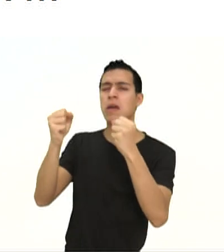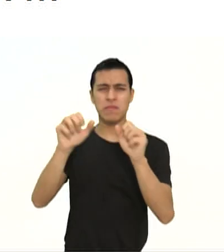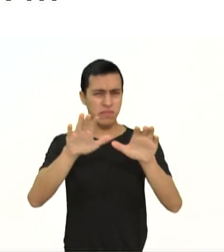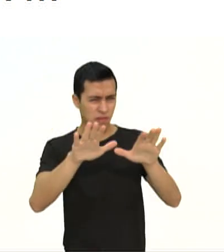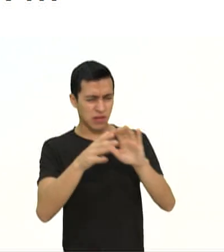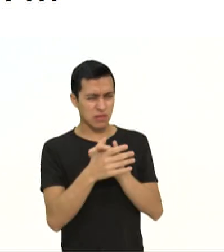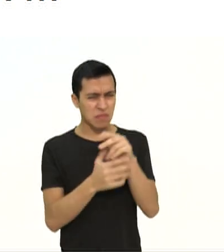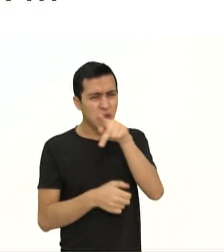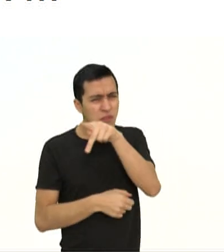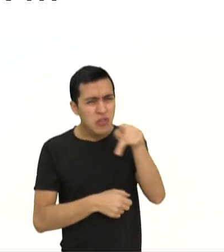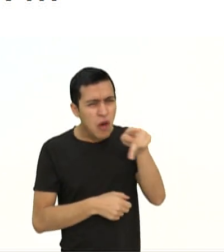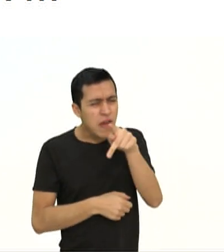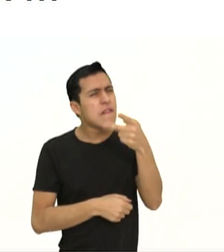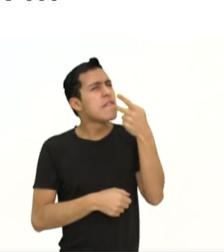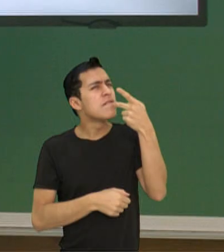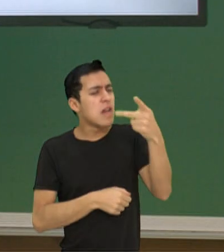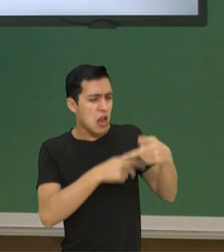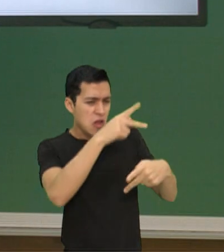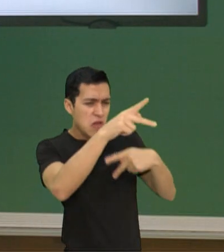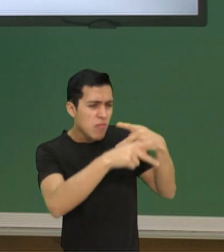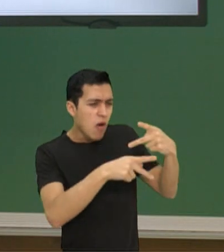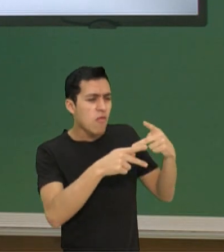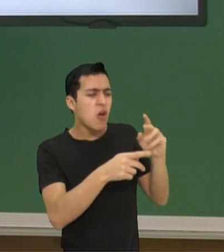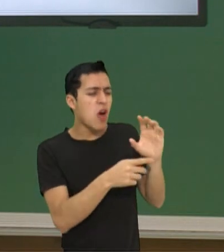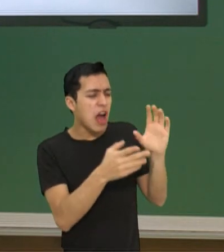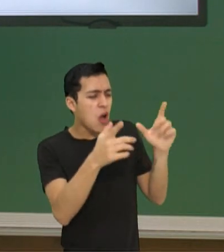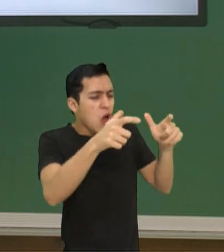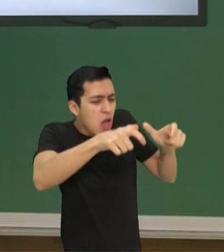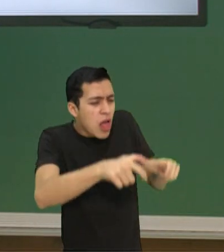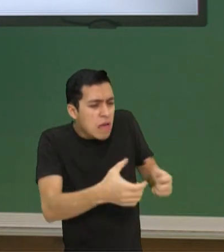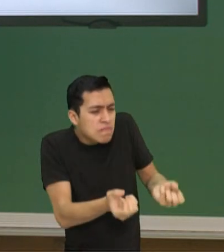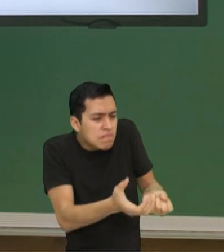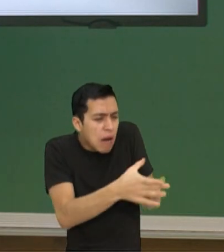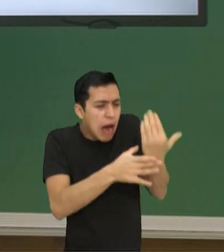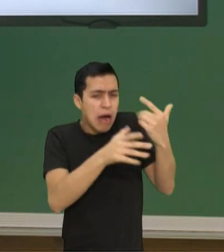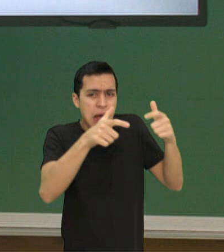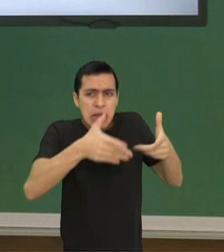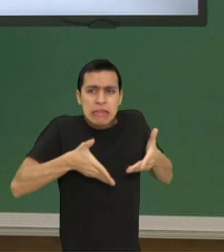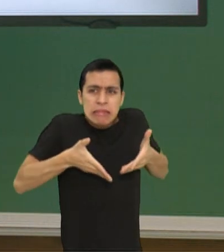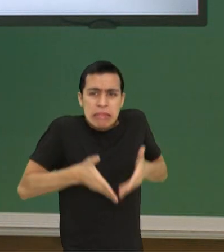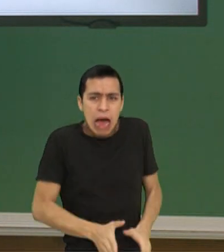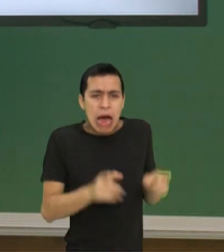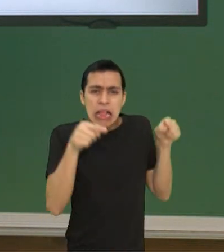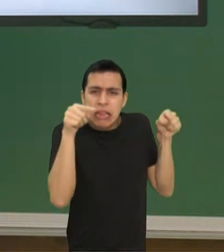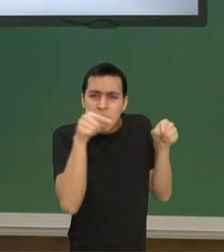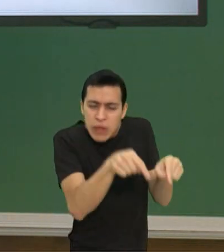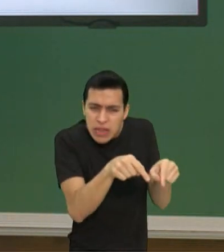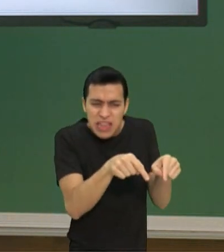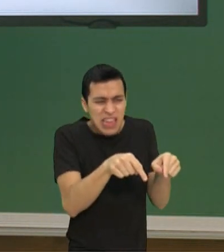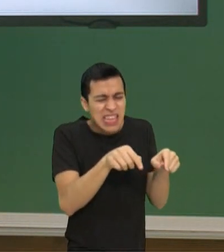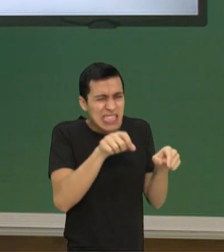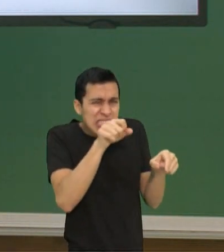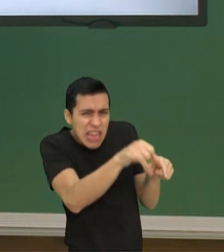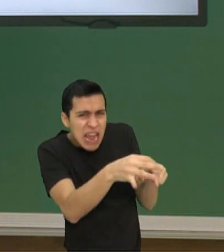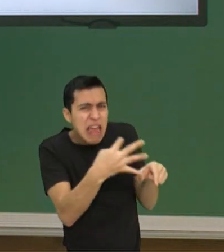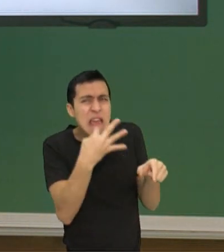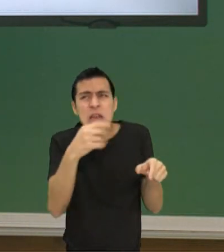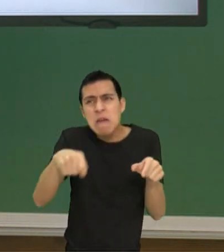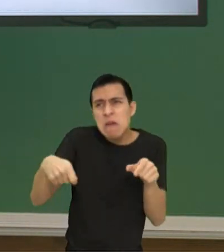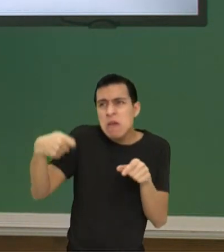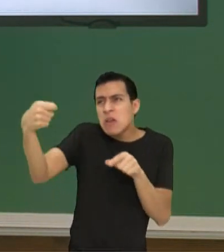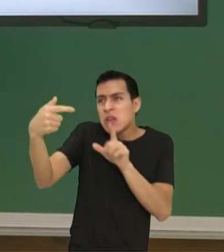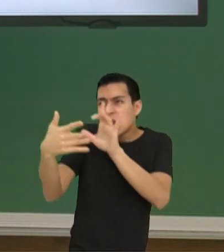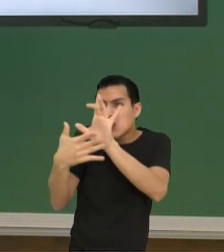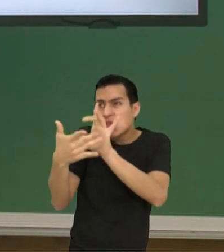não falou que a população era originária? Que a população tinha nascido lá? Será que eles conheciam o cristianismo? Claro